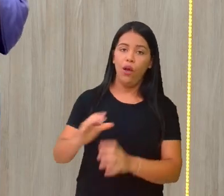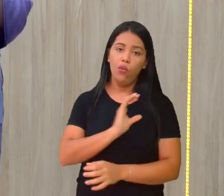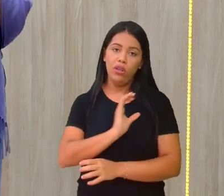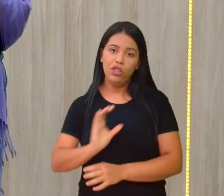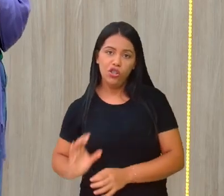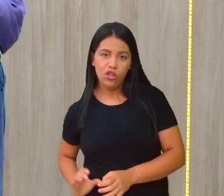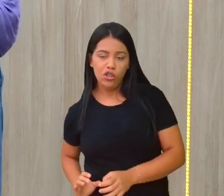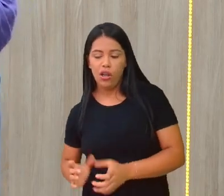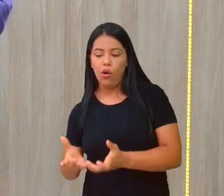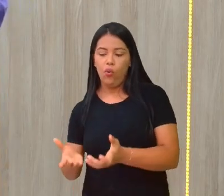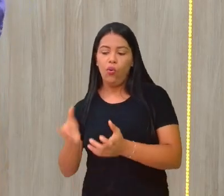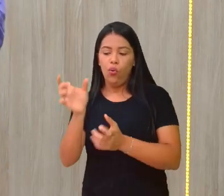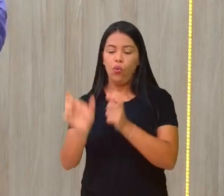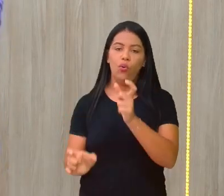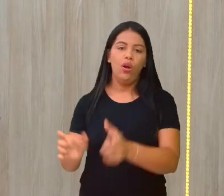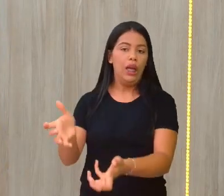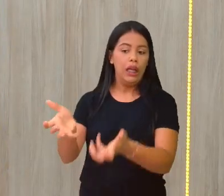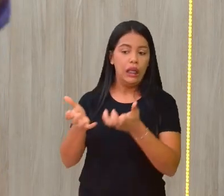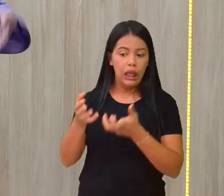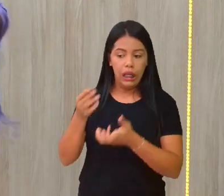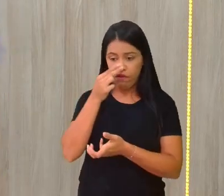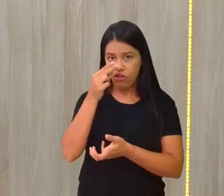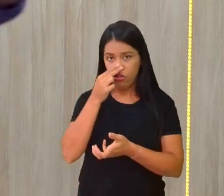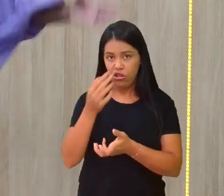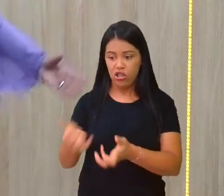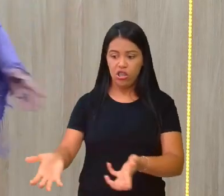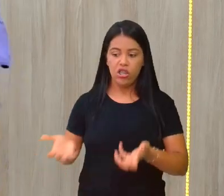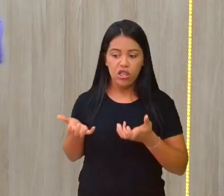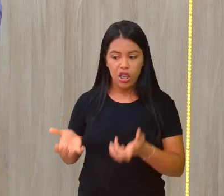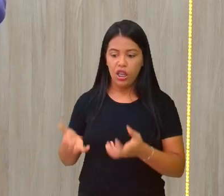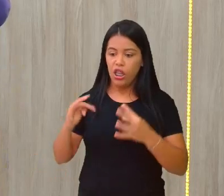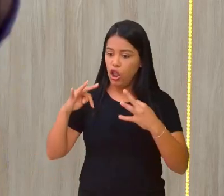né, para que todos fossem